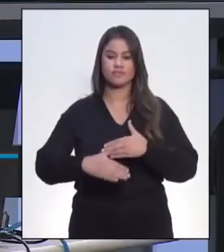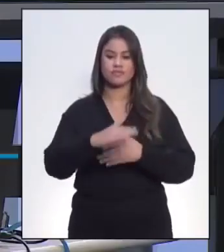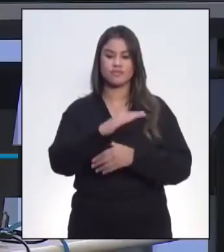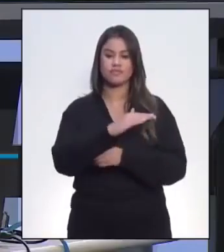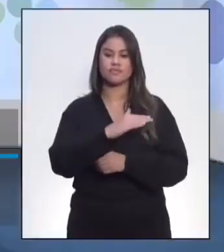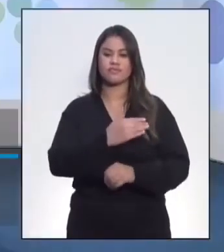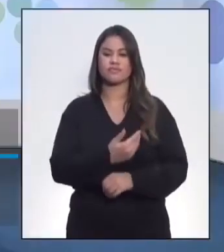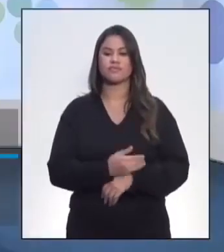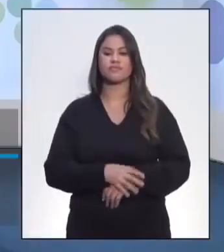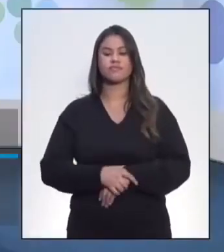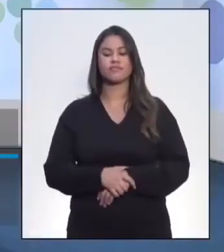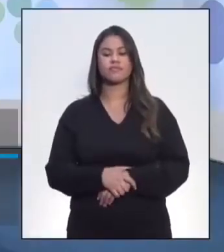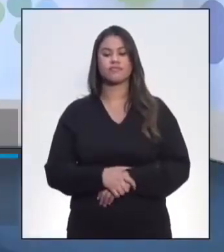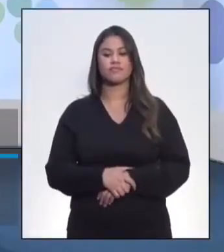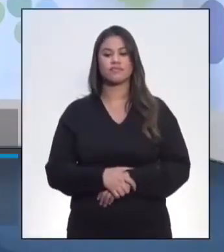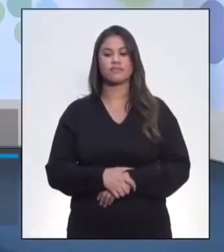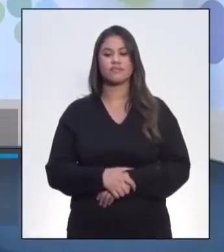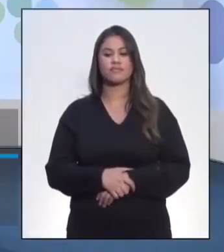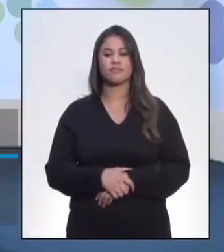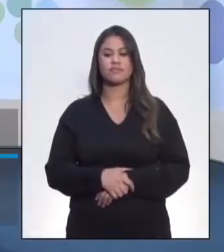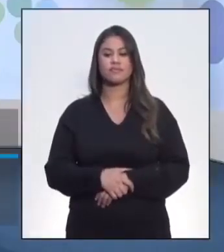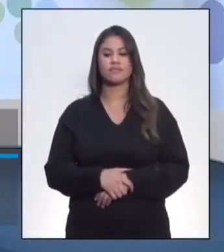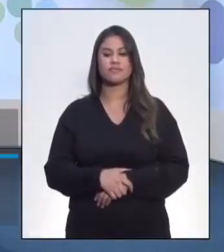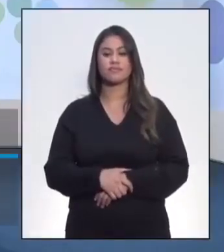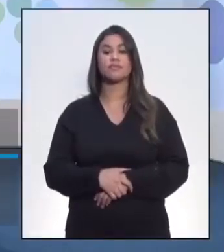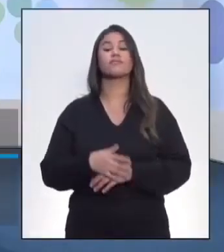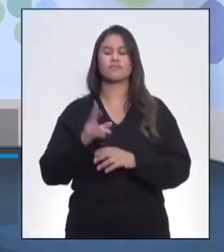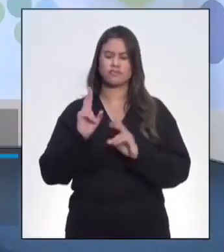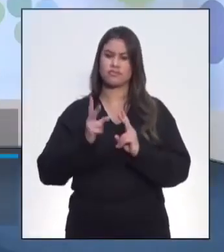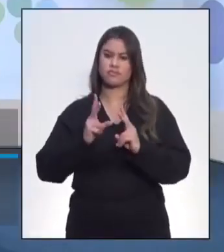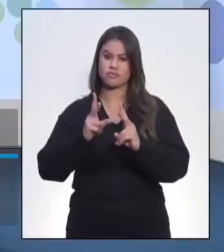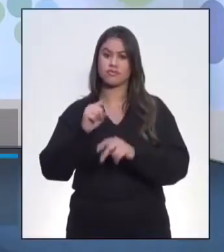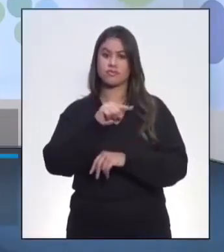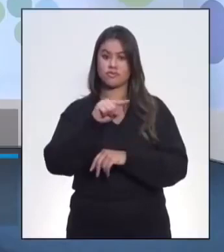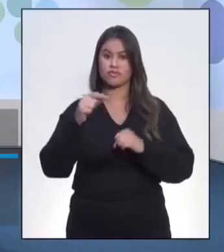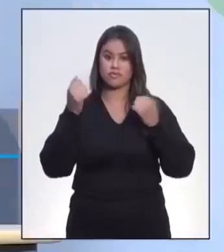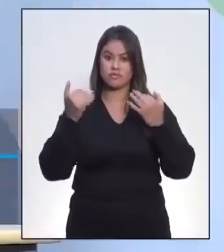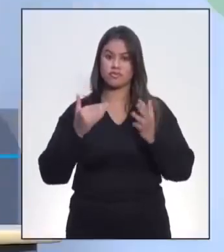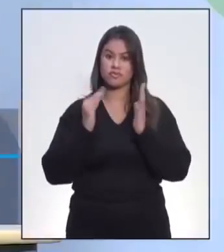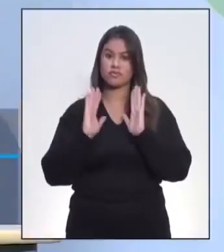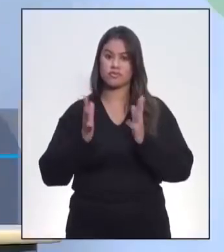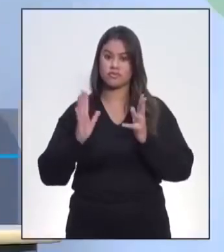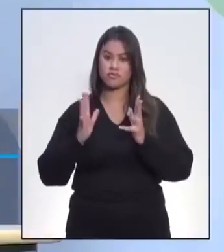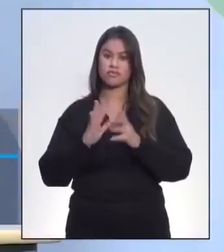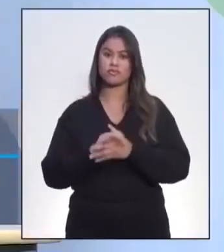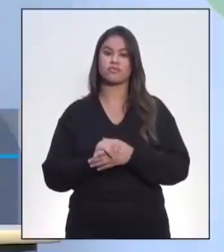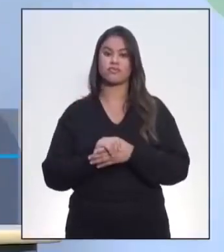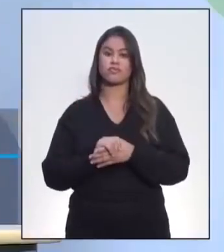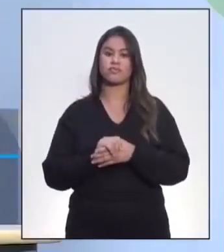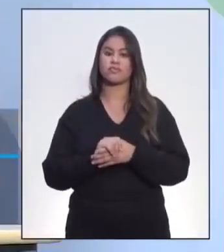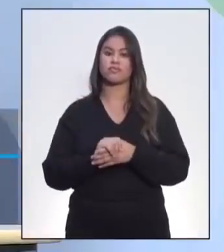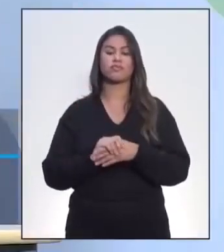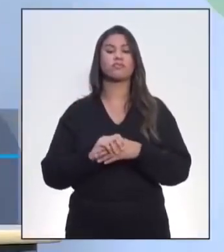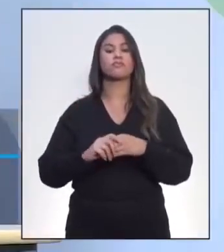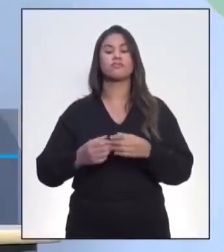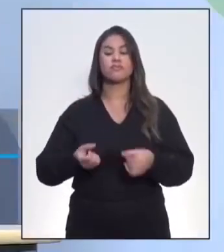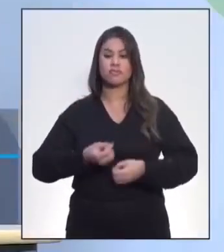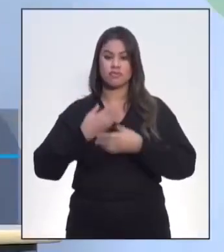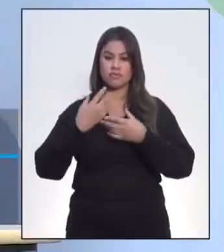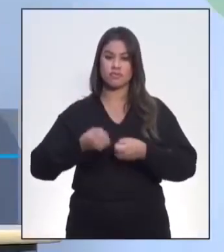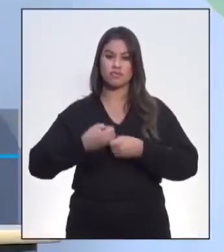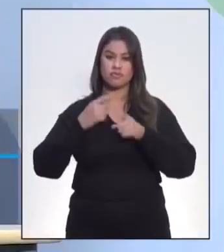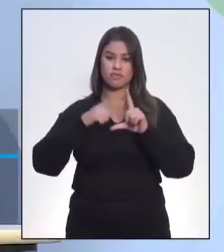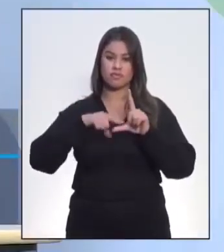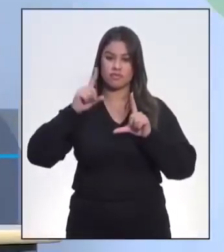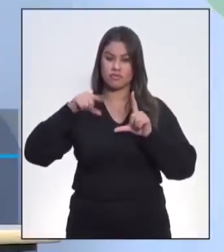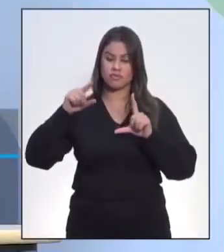bem? Vamos continuar assim. E até porque, chamando a atenção do que você já falou, mesmo o infográfico, ele